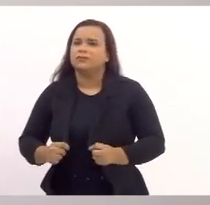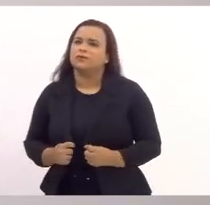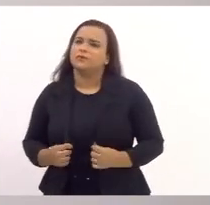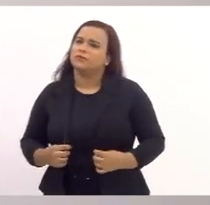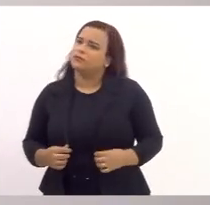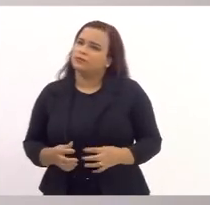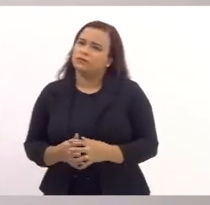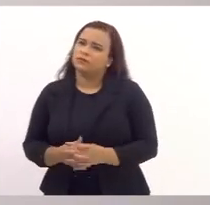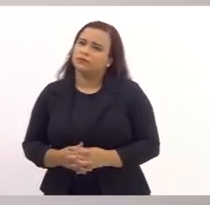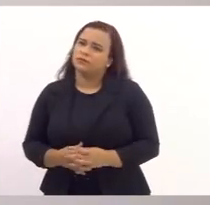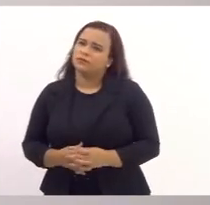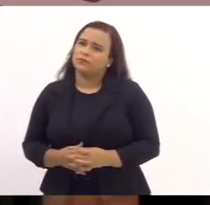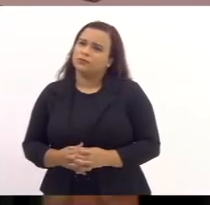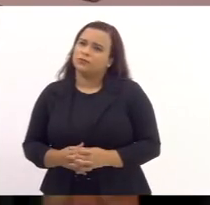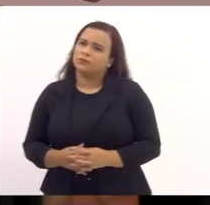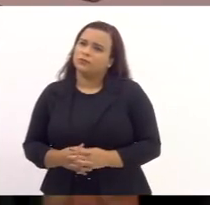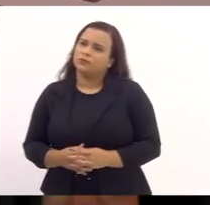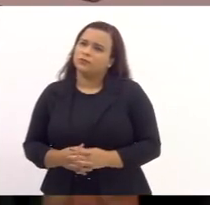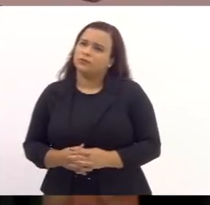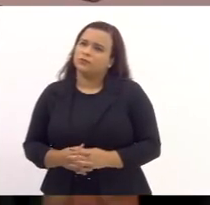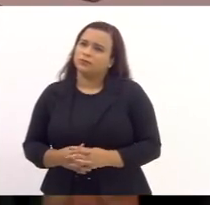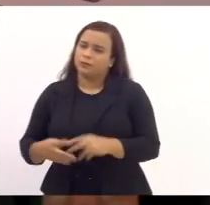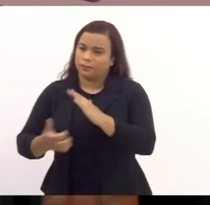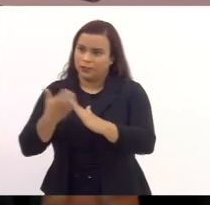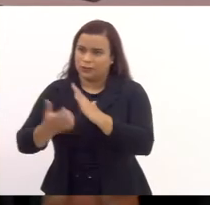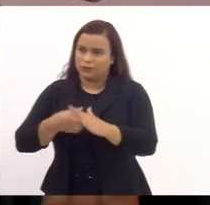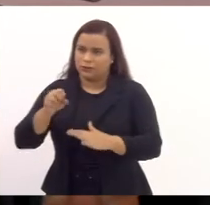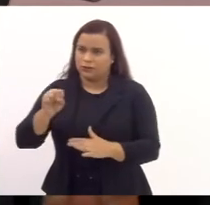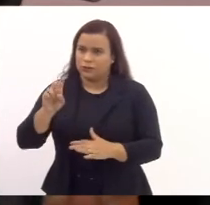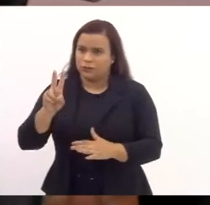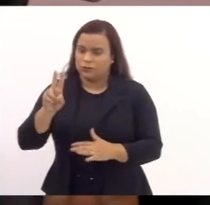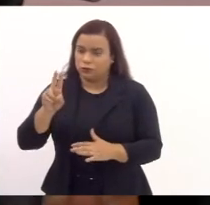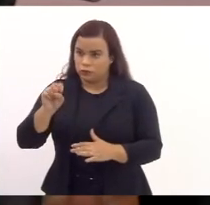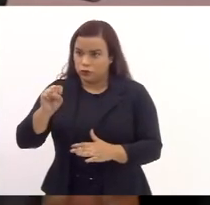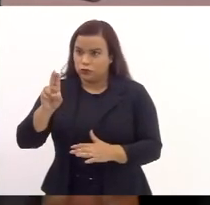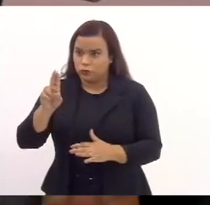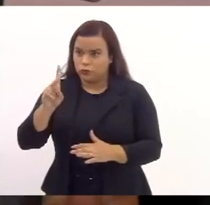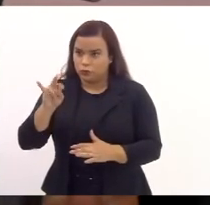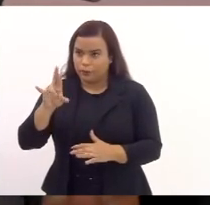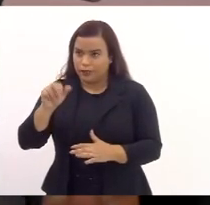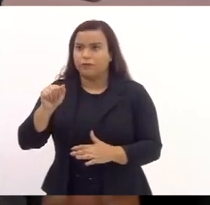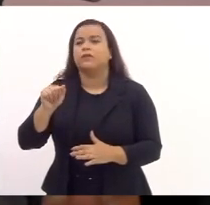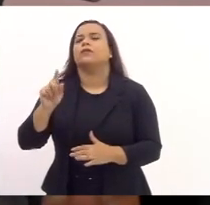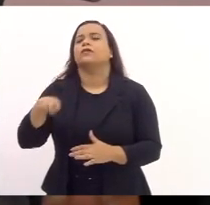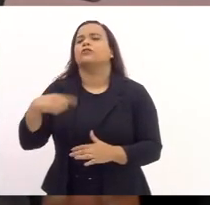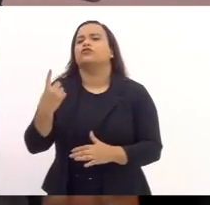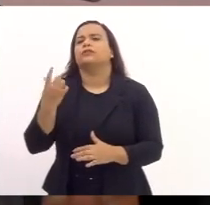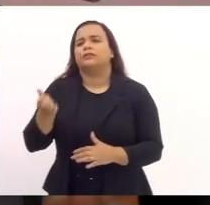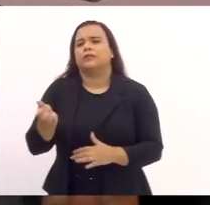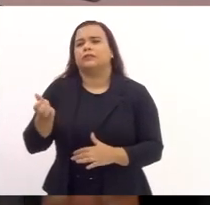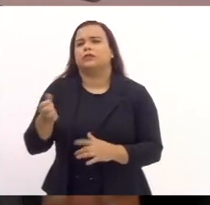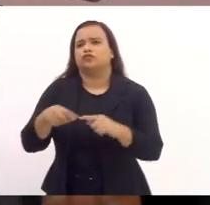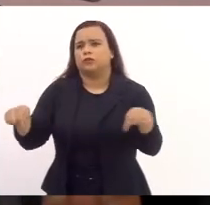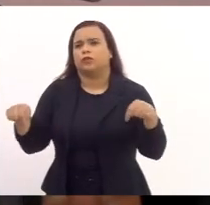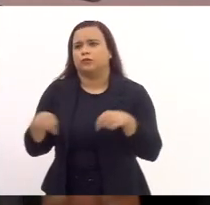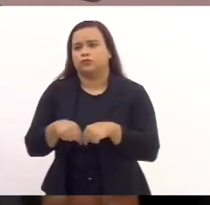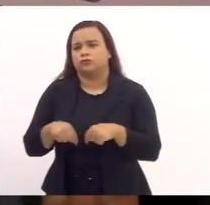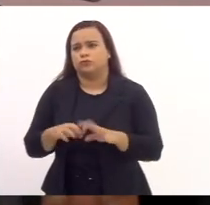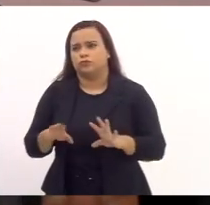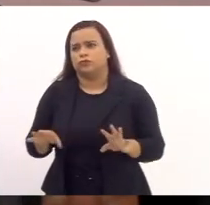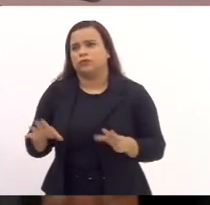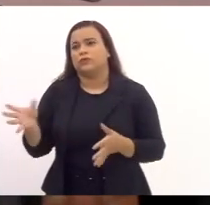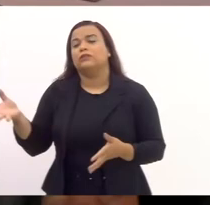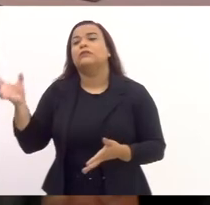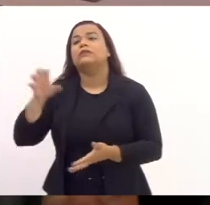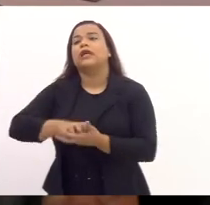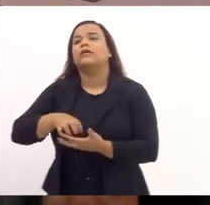Com a Supervia, são 16 terrenos. São 16 terrenos, com a Supervia. E com a central logística? Eu não tenho esse número